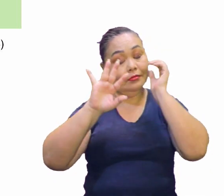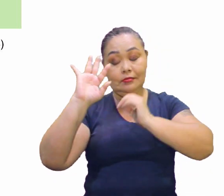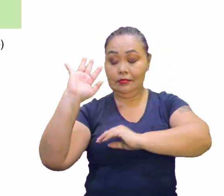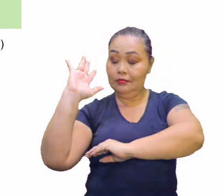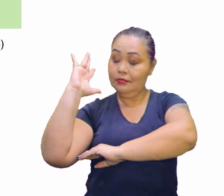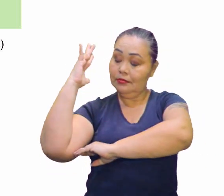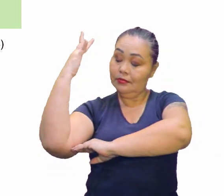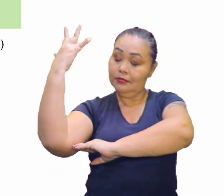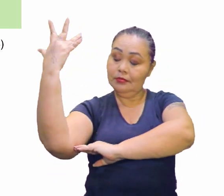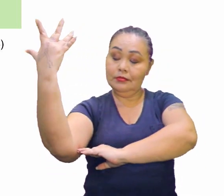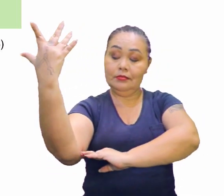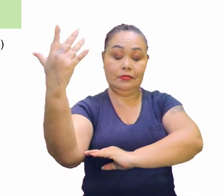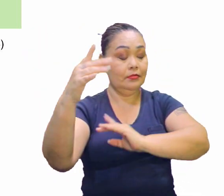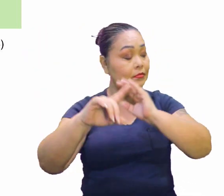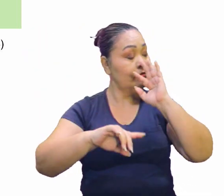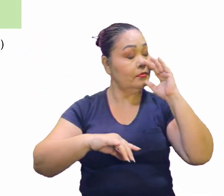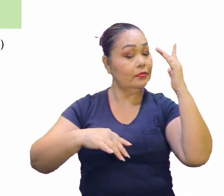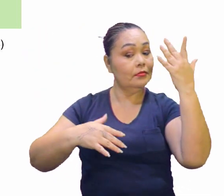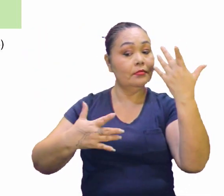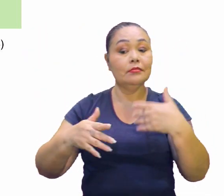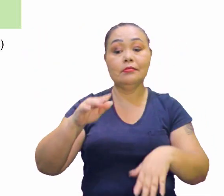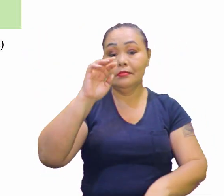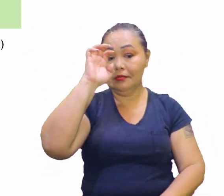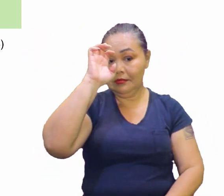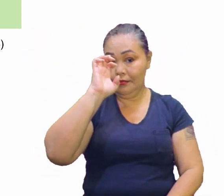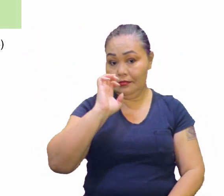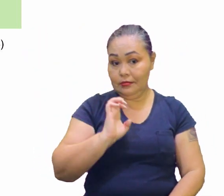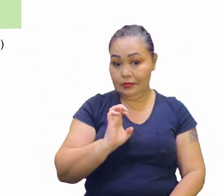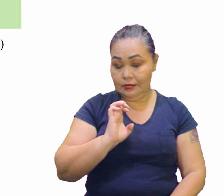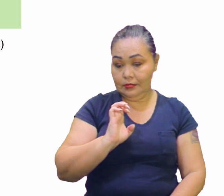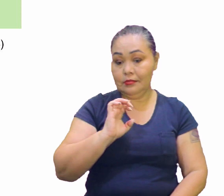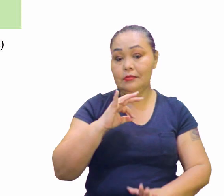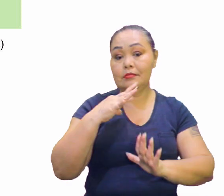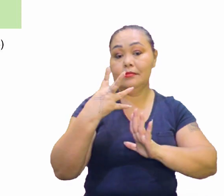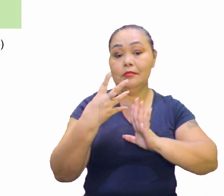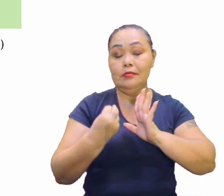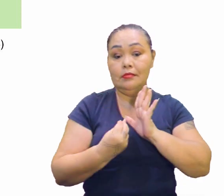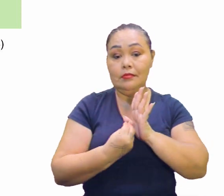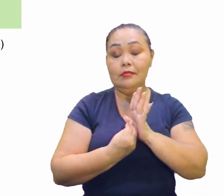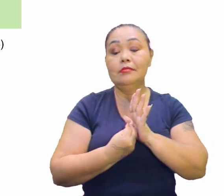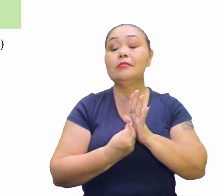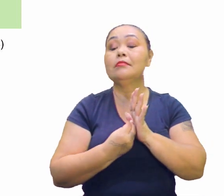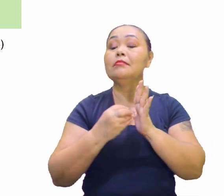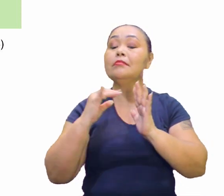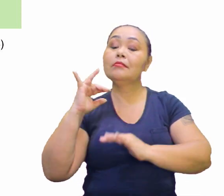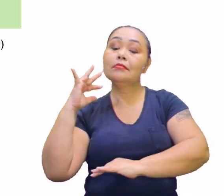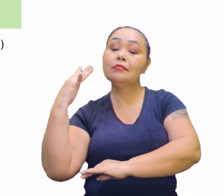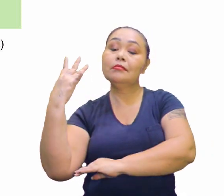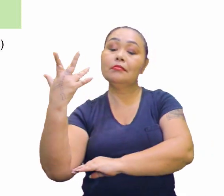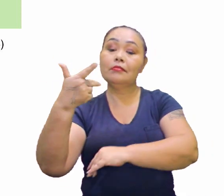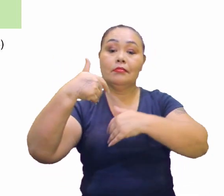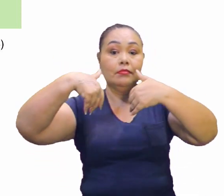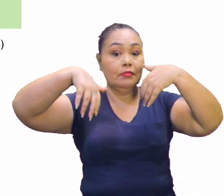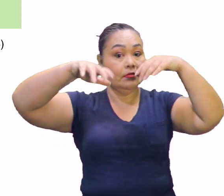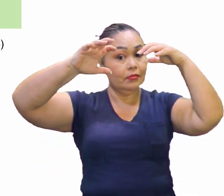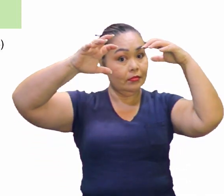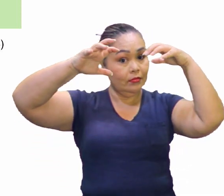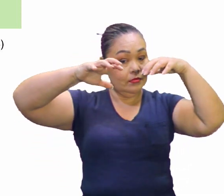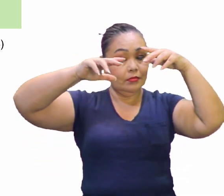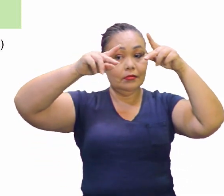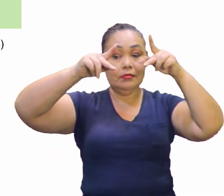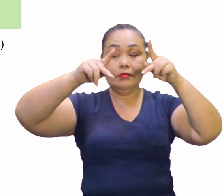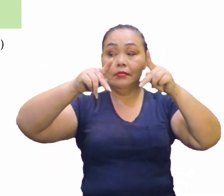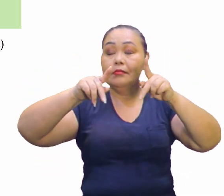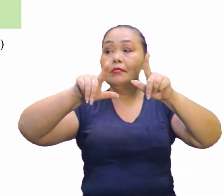da Amazônia, ela é chamada de floresta pluvial